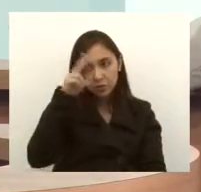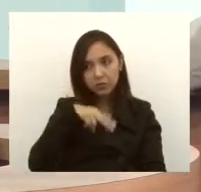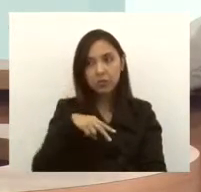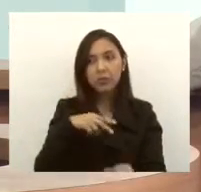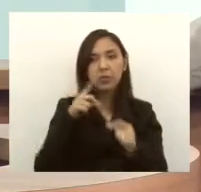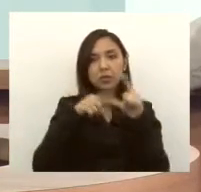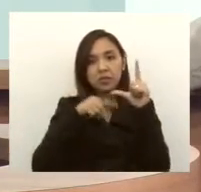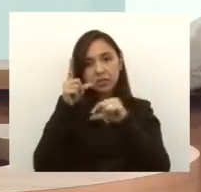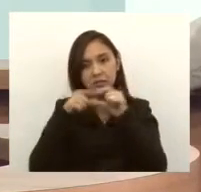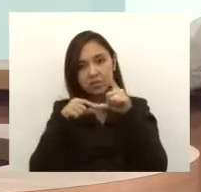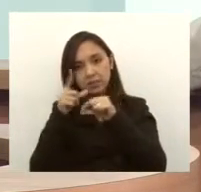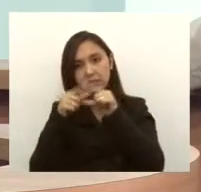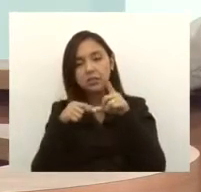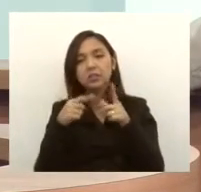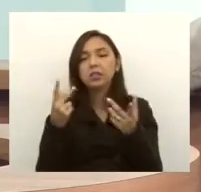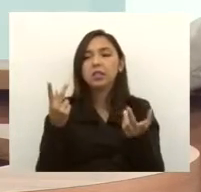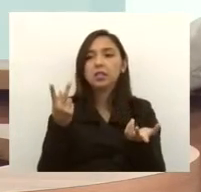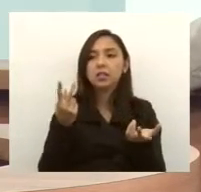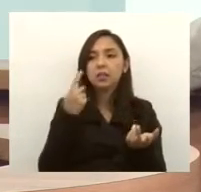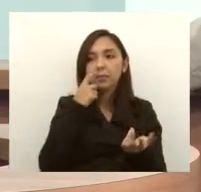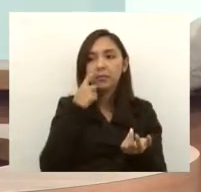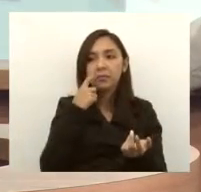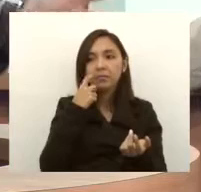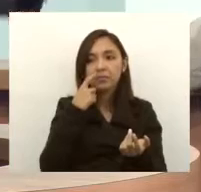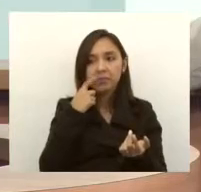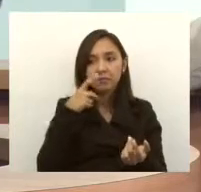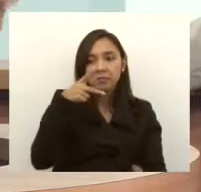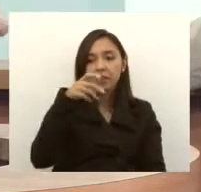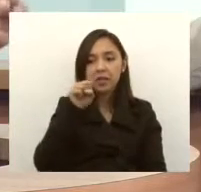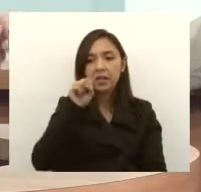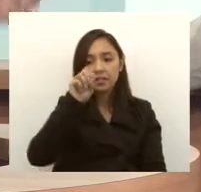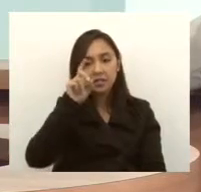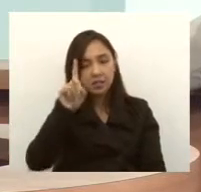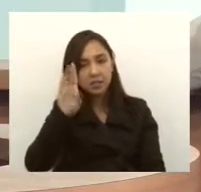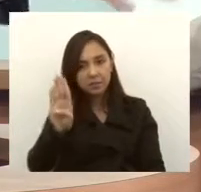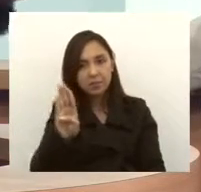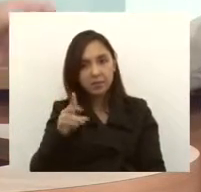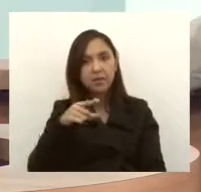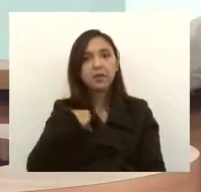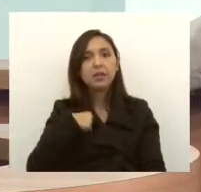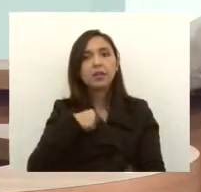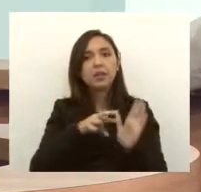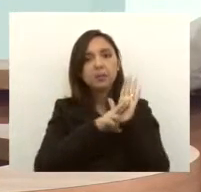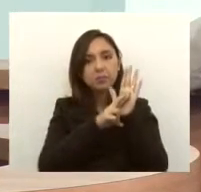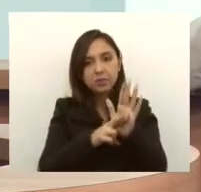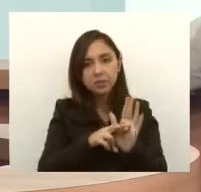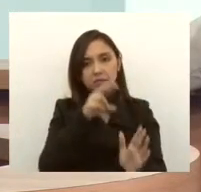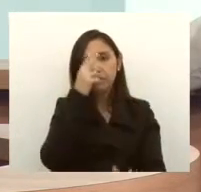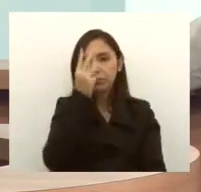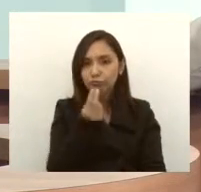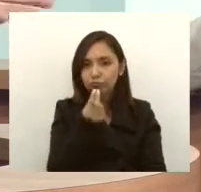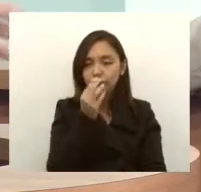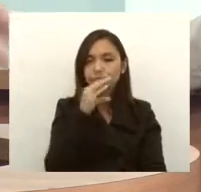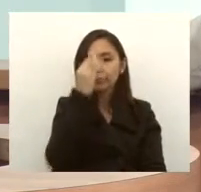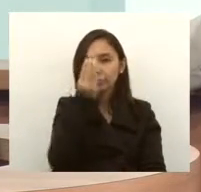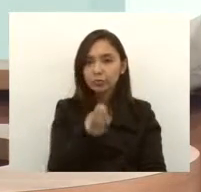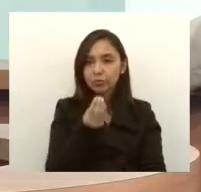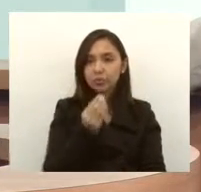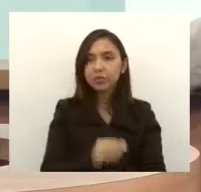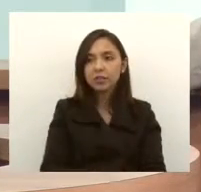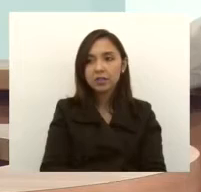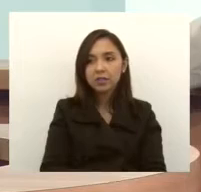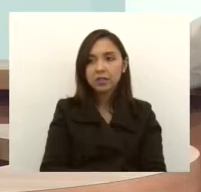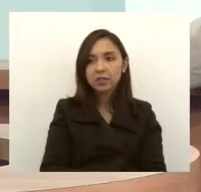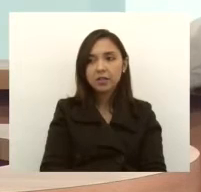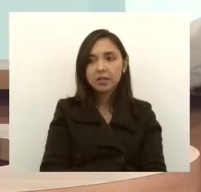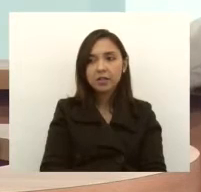da Estrela, representado pela Estrela. PSDB, muito bem representado pelo Tucano. Né? Tucano, uma